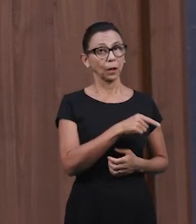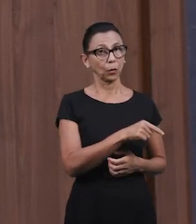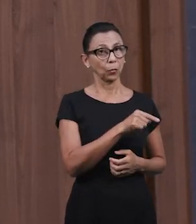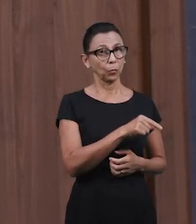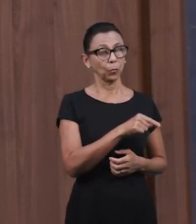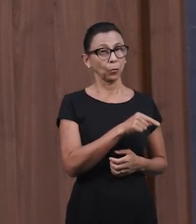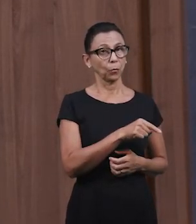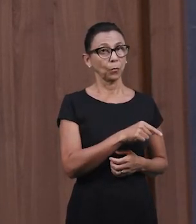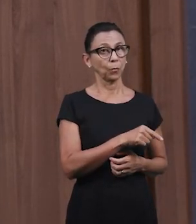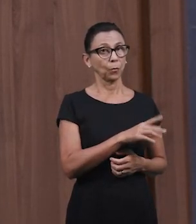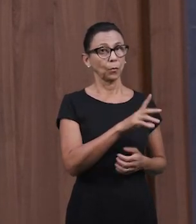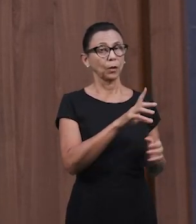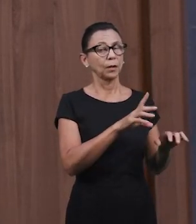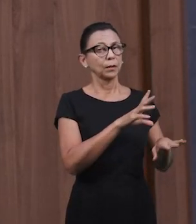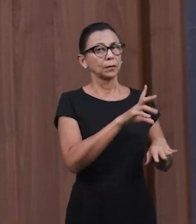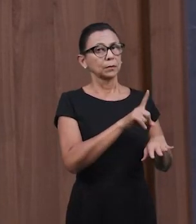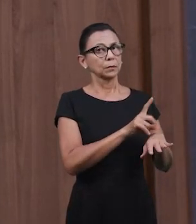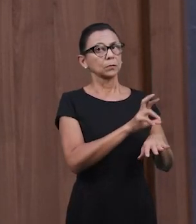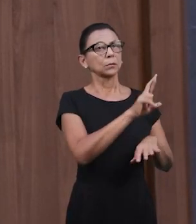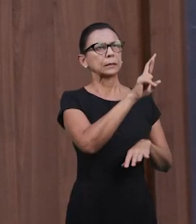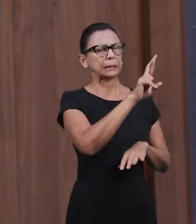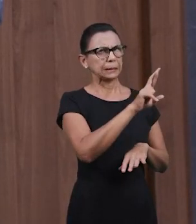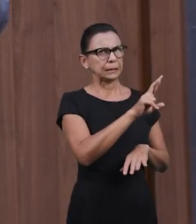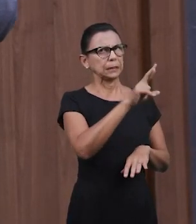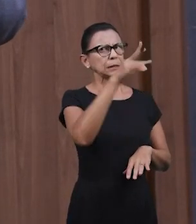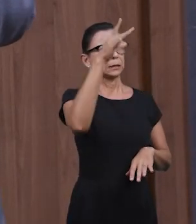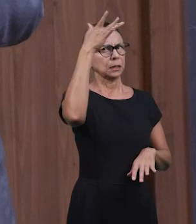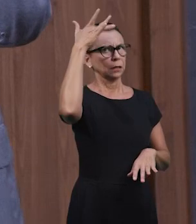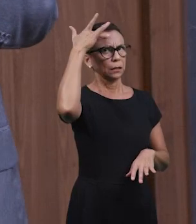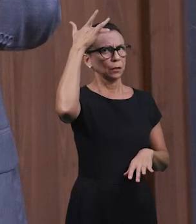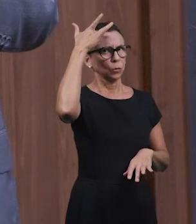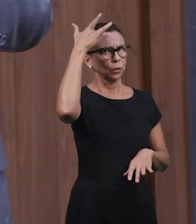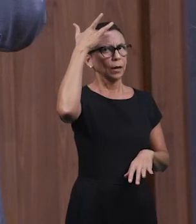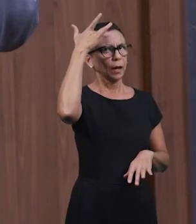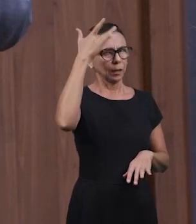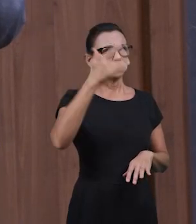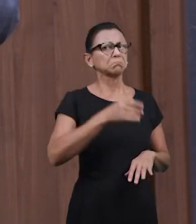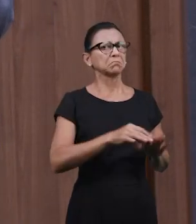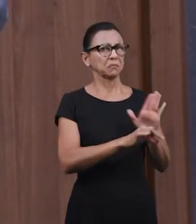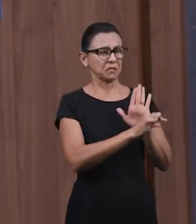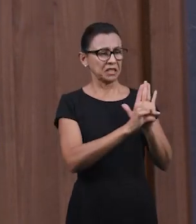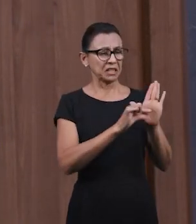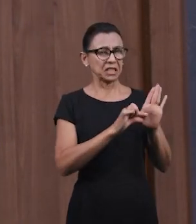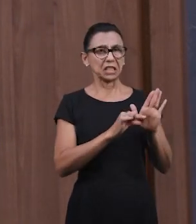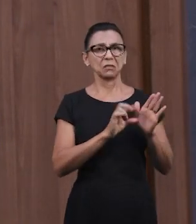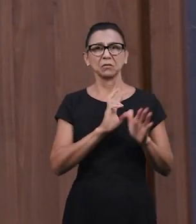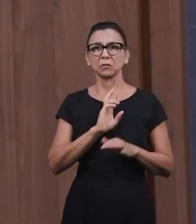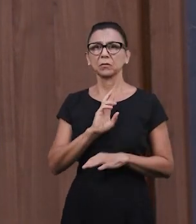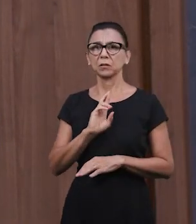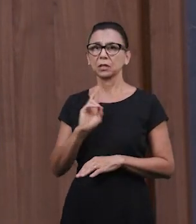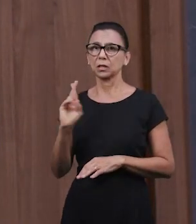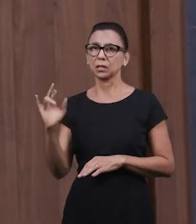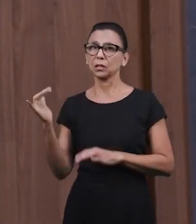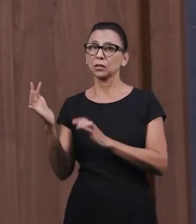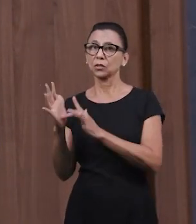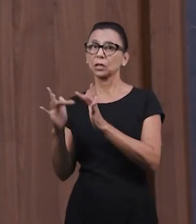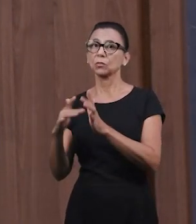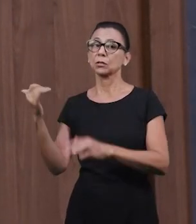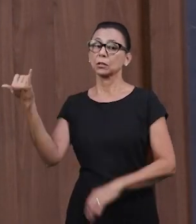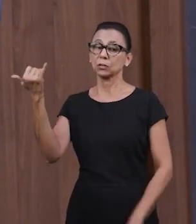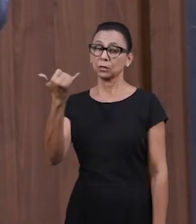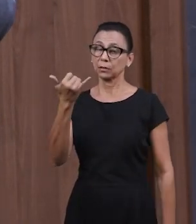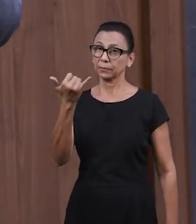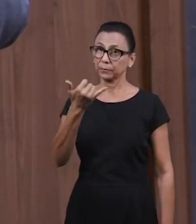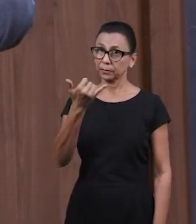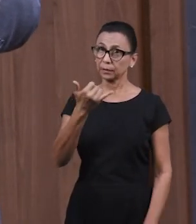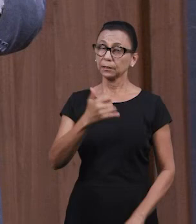versículo da Bíblia de cor, não é? E em Mateus 22, 38 e 39, Jesus já havia dito